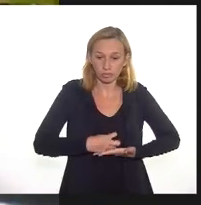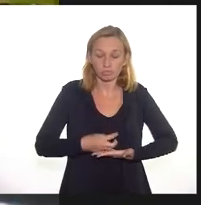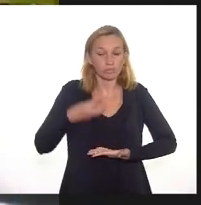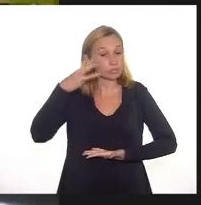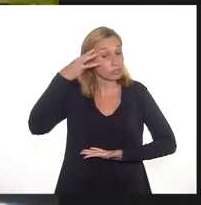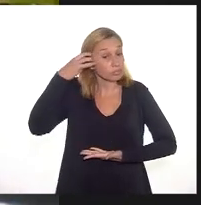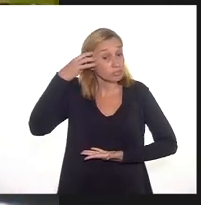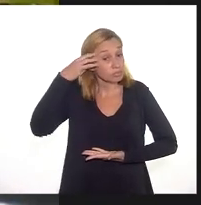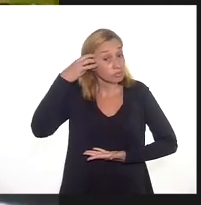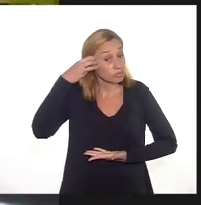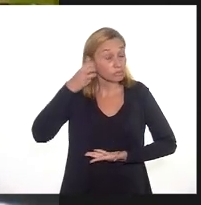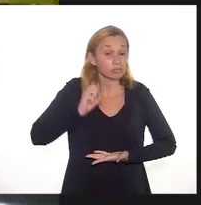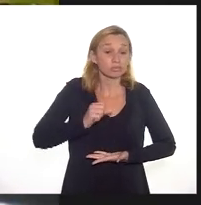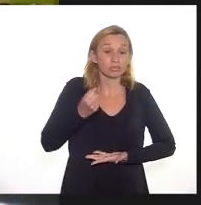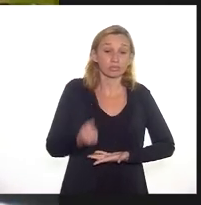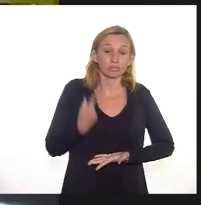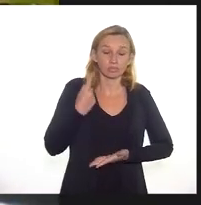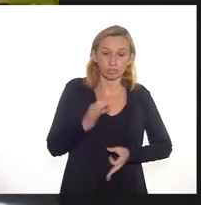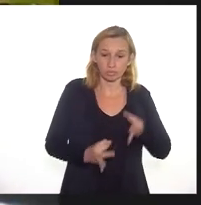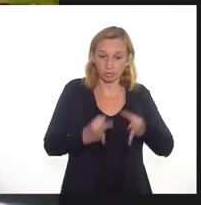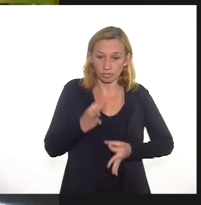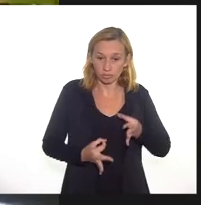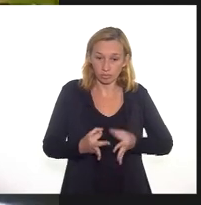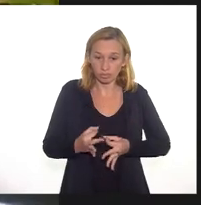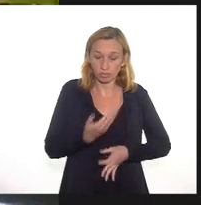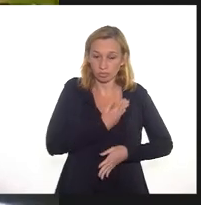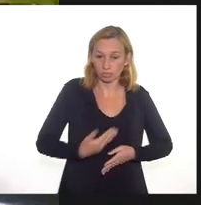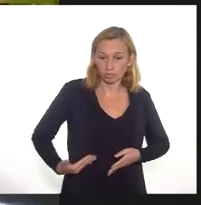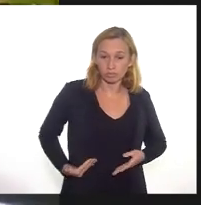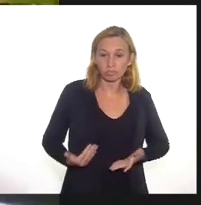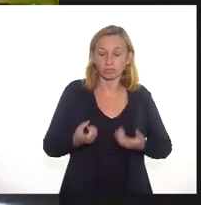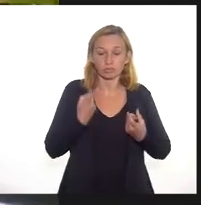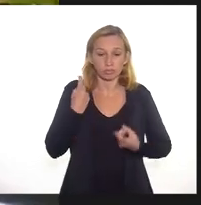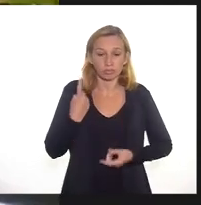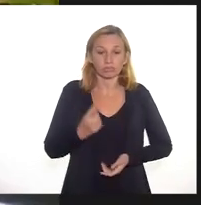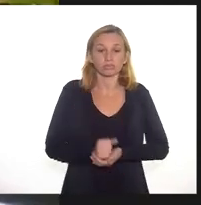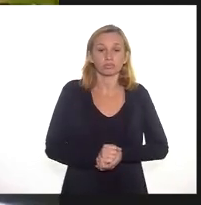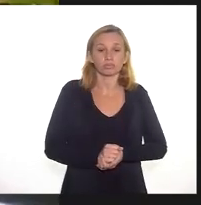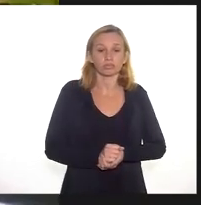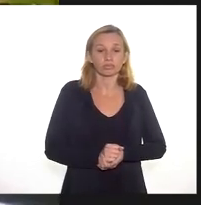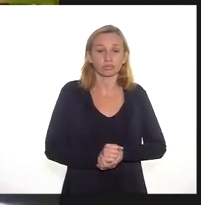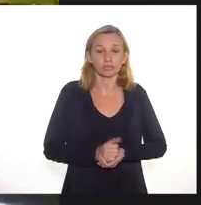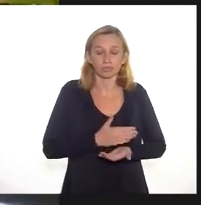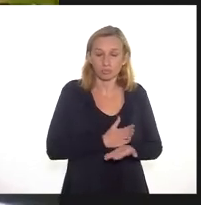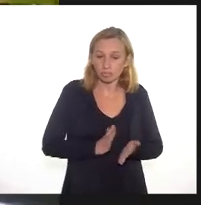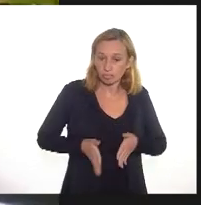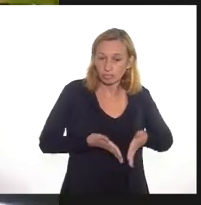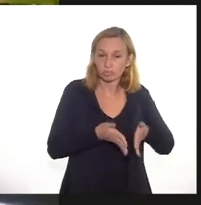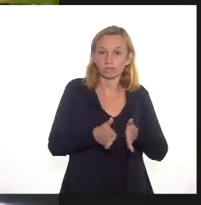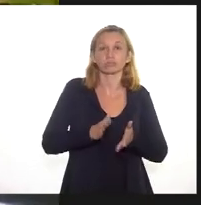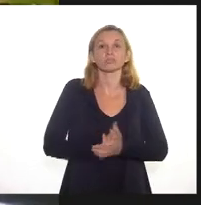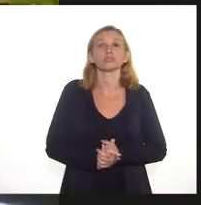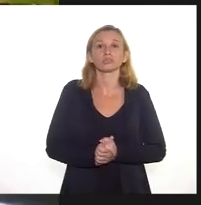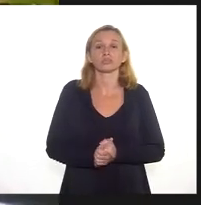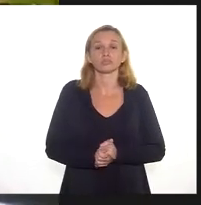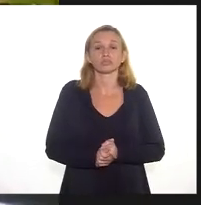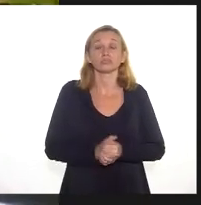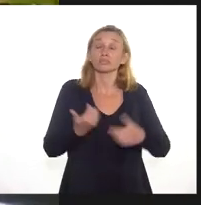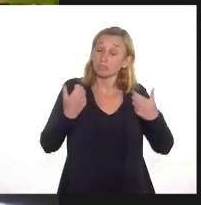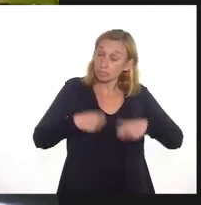senhor ex-governador, ex-juiz Wilson Witzel, vem no caminho